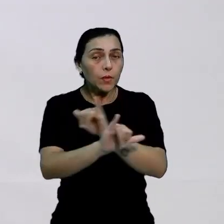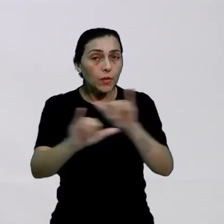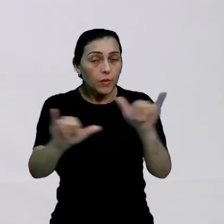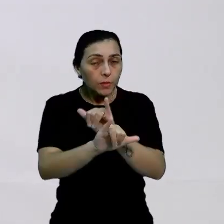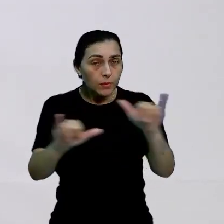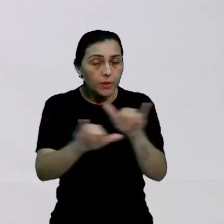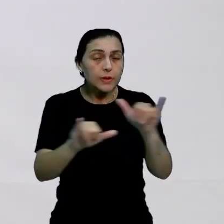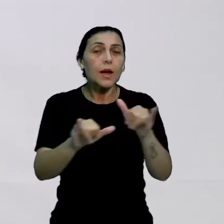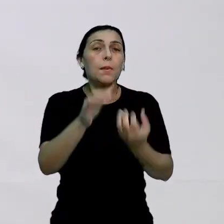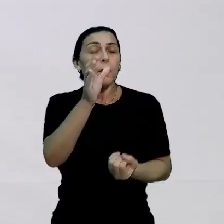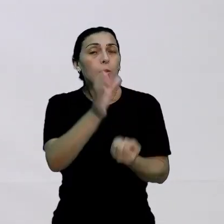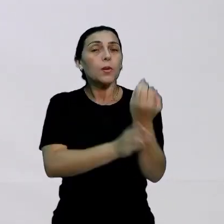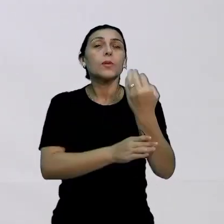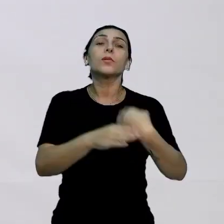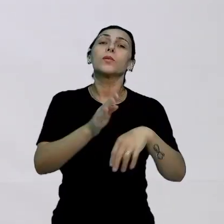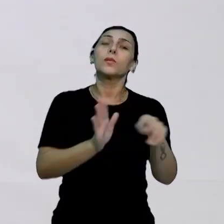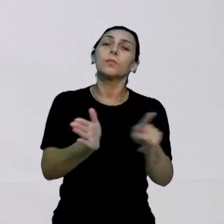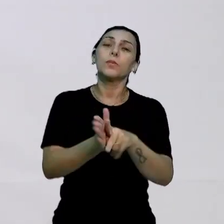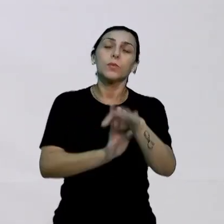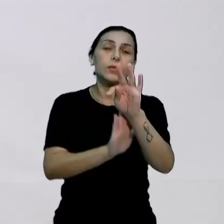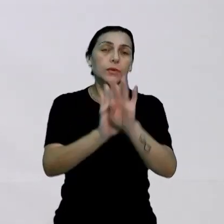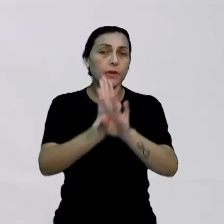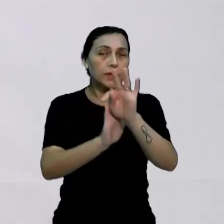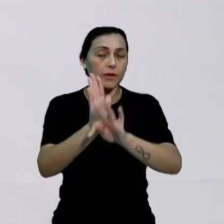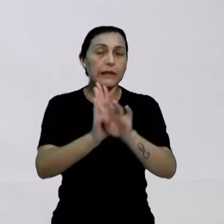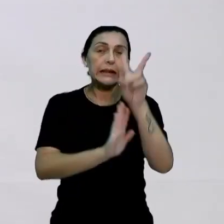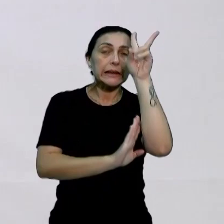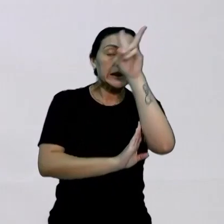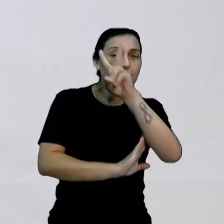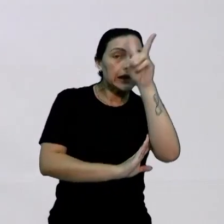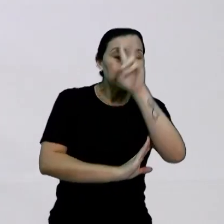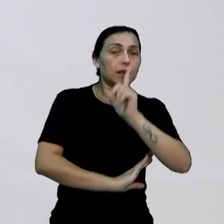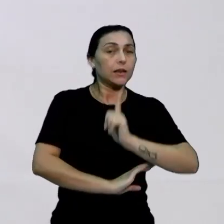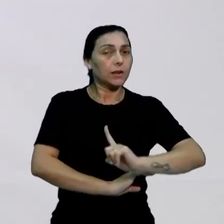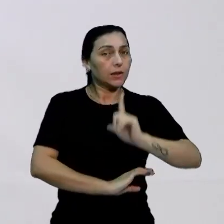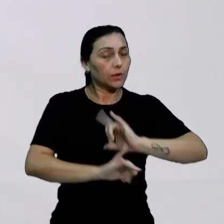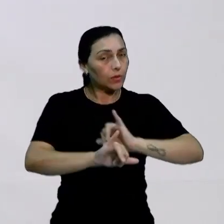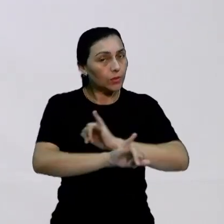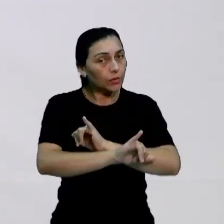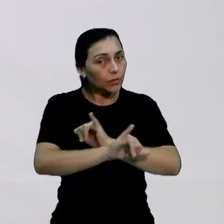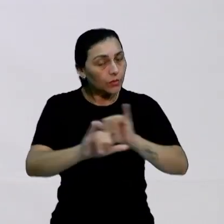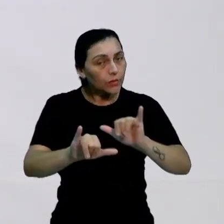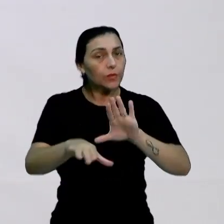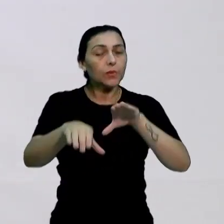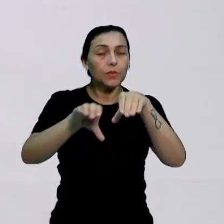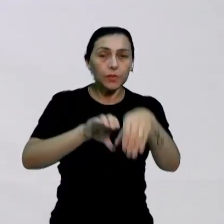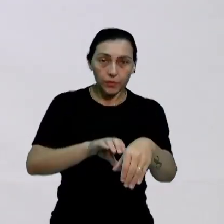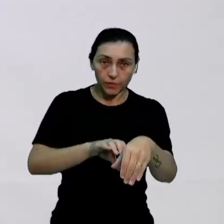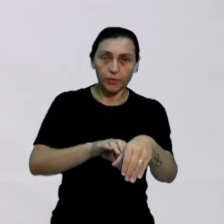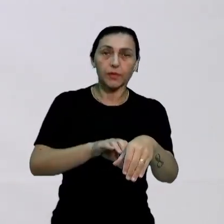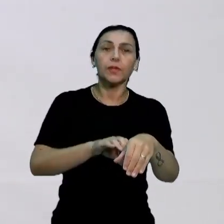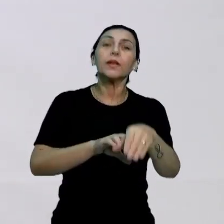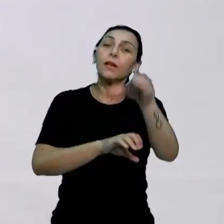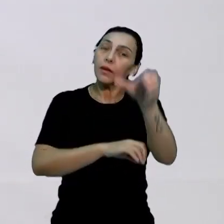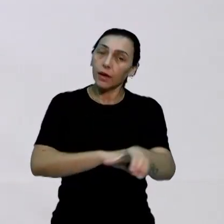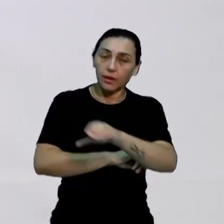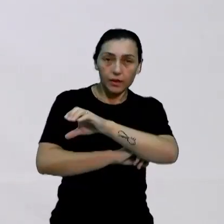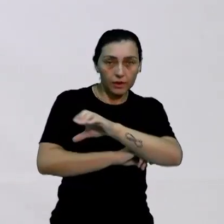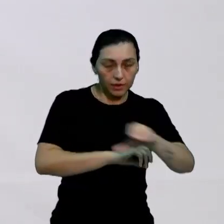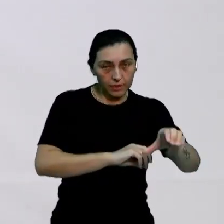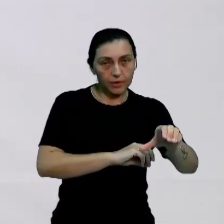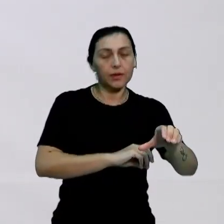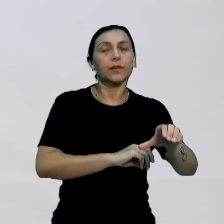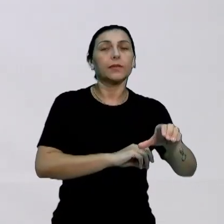dados, para produzirem os seus textos, tá? Então, lembra sempre, literatura de formação, que é a literatura de catequese, com